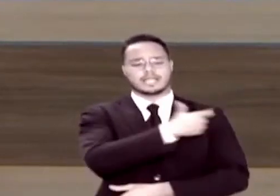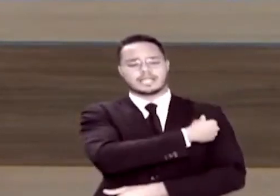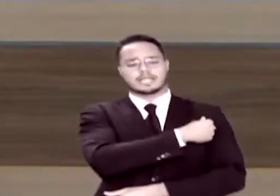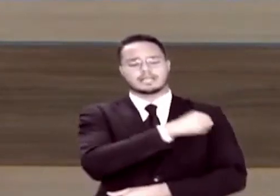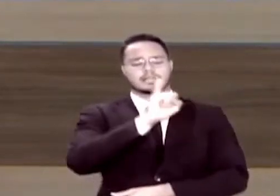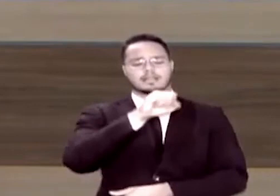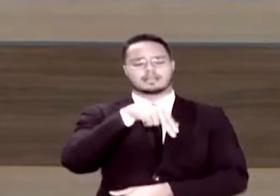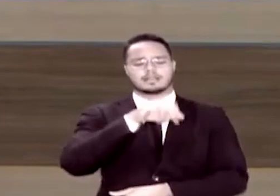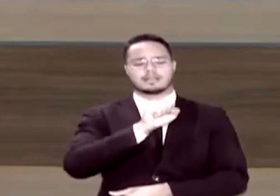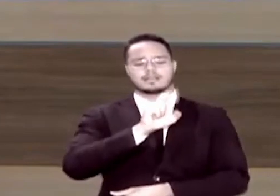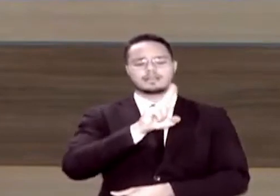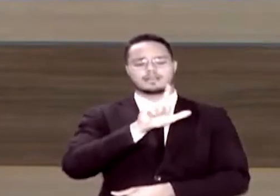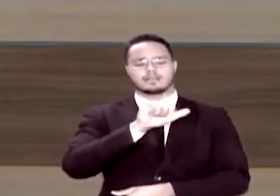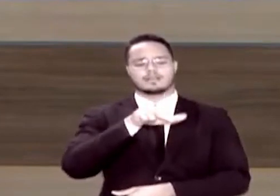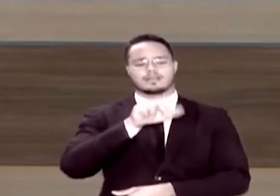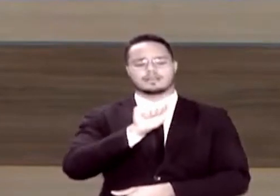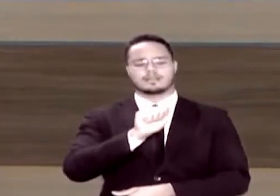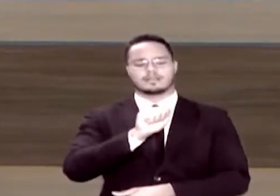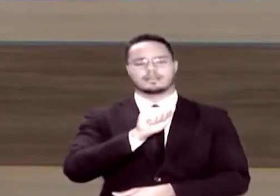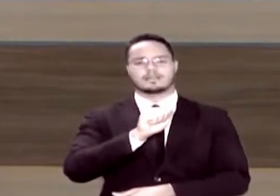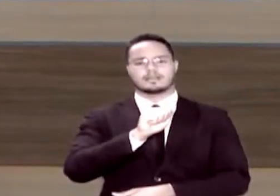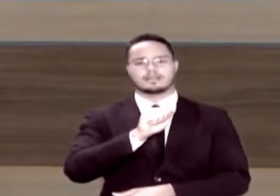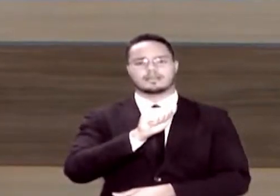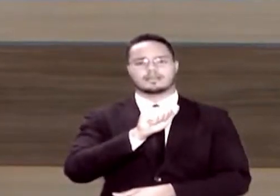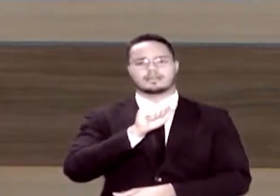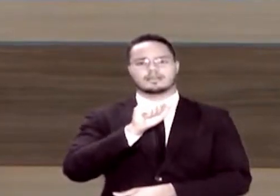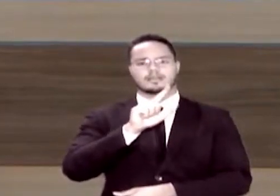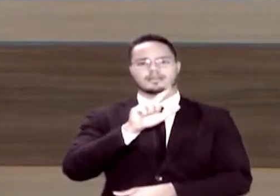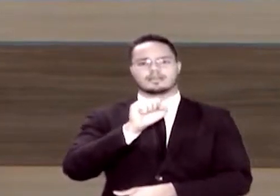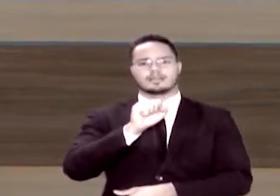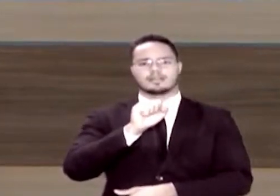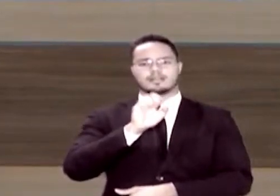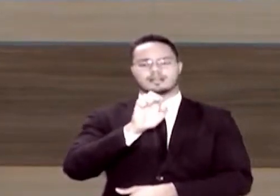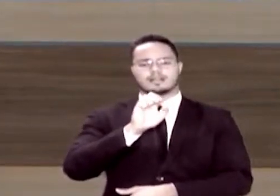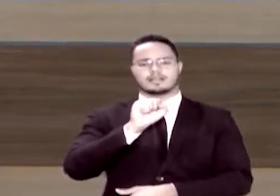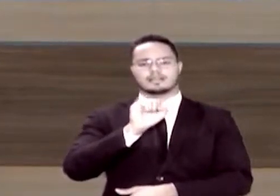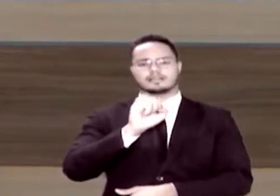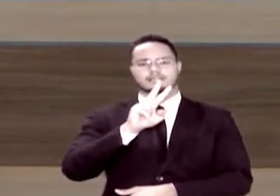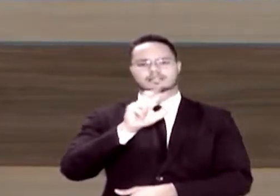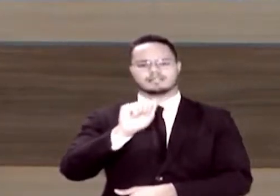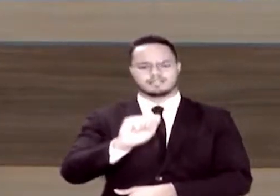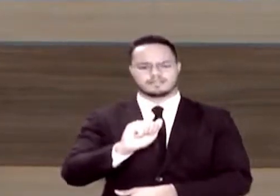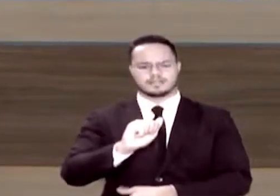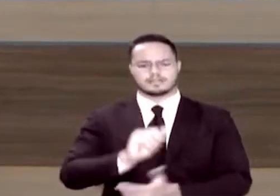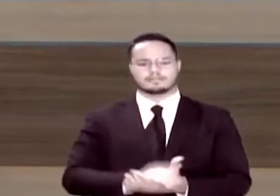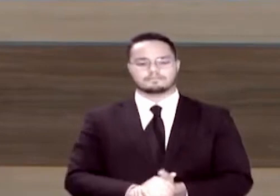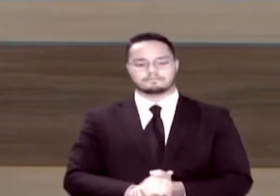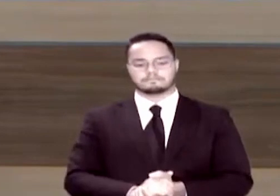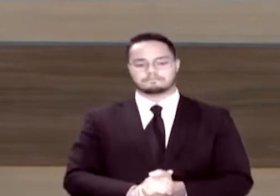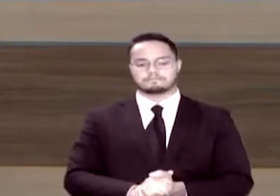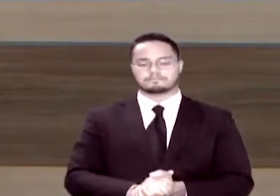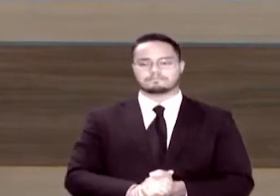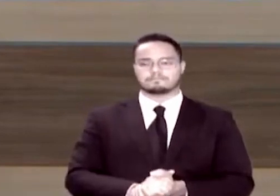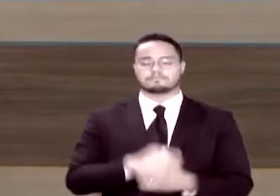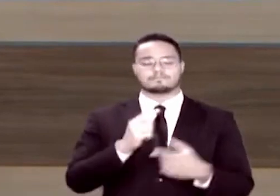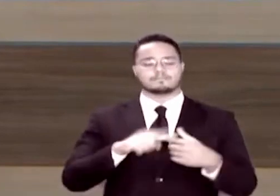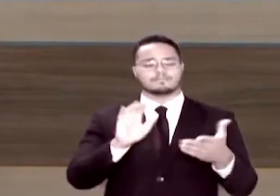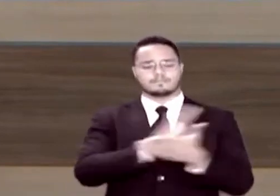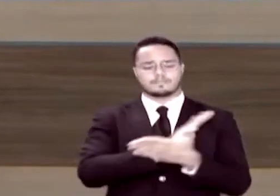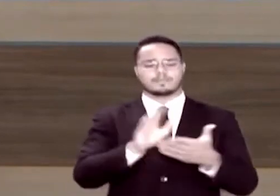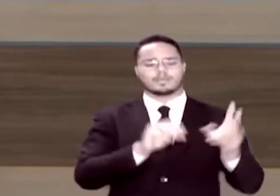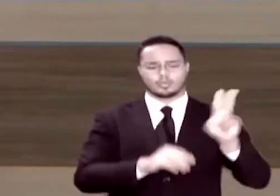lesiba aonde algumas pessoas fazem uso dessa insulina um insulina aqui